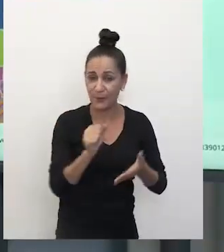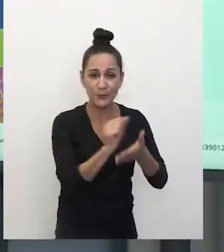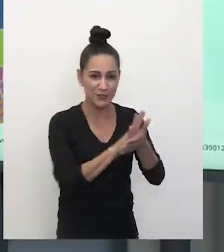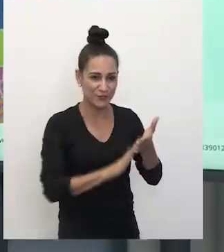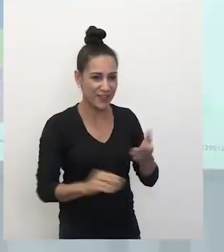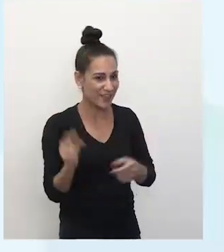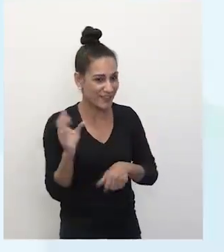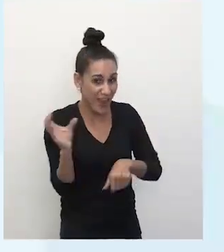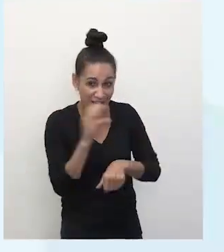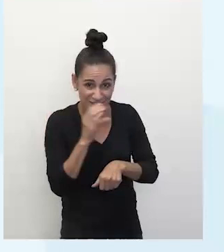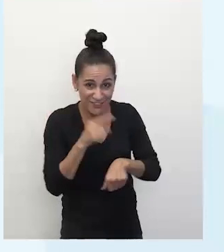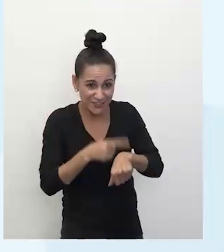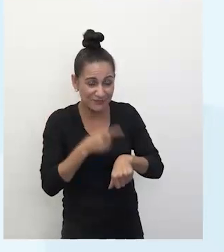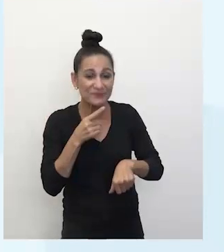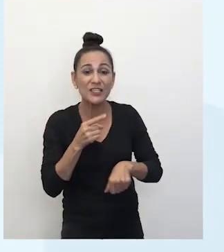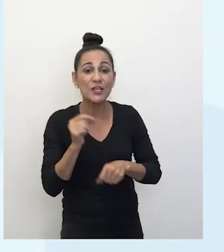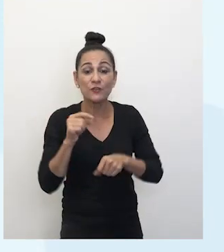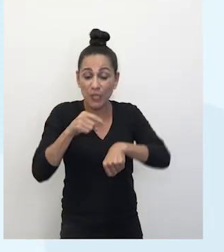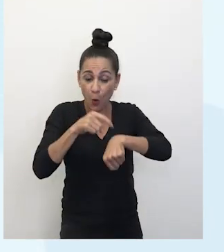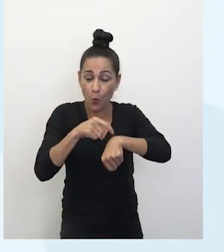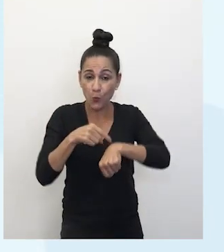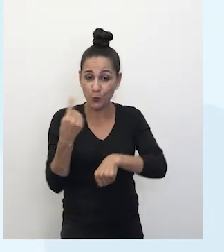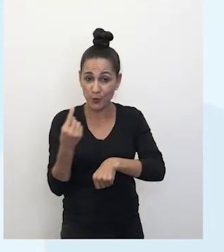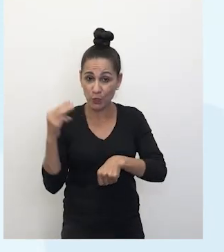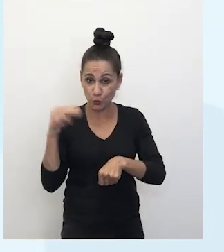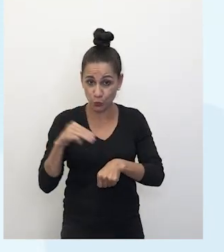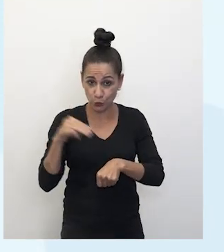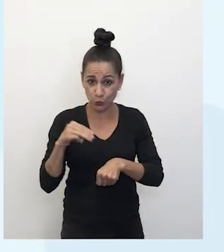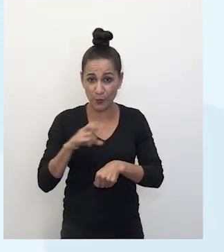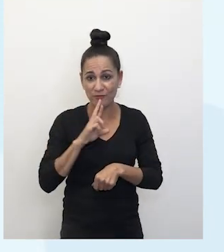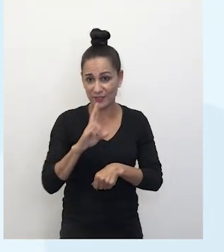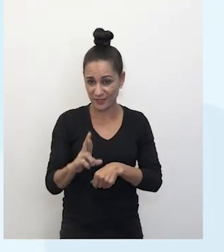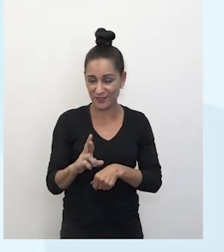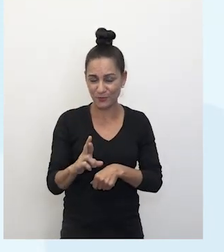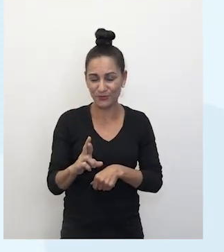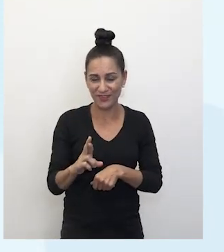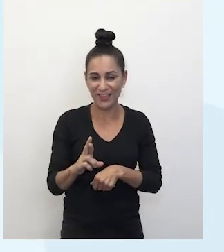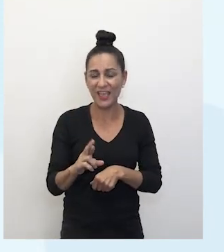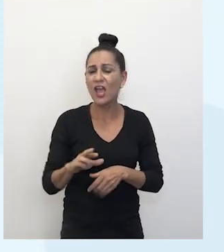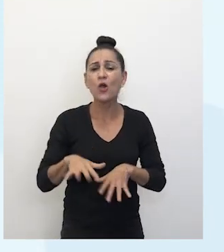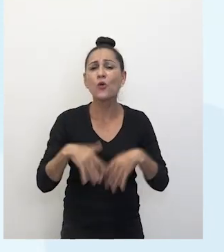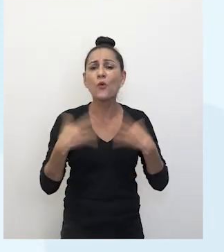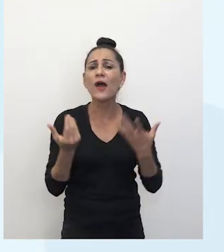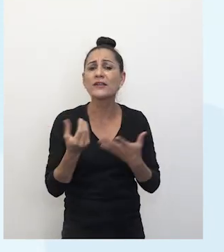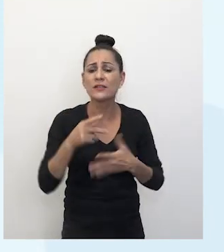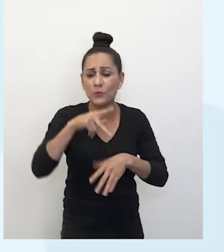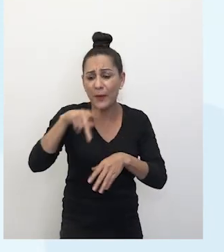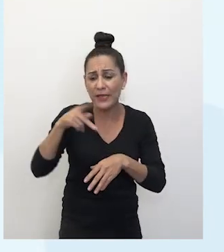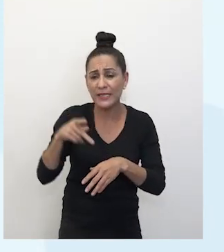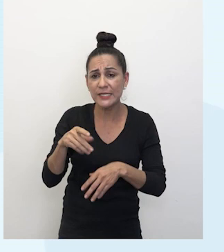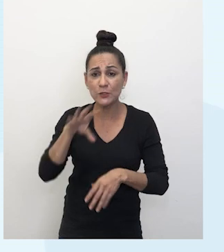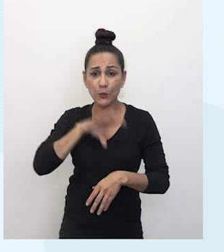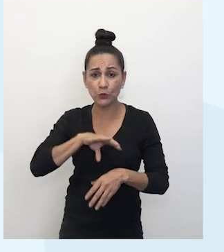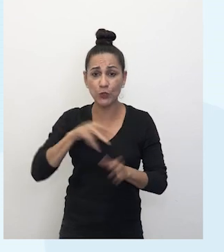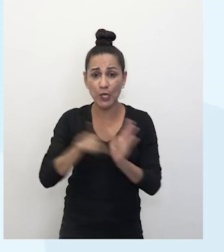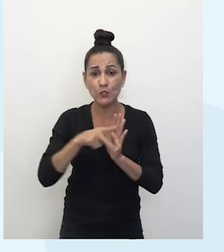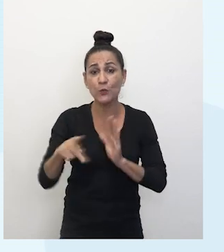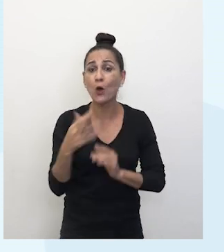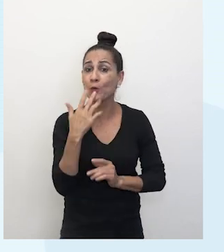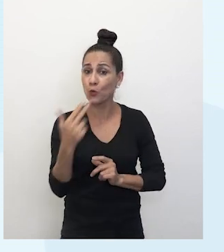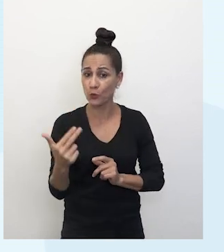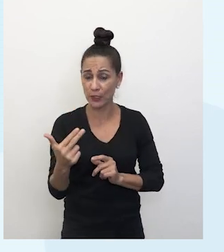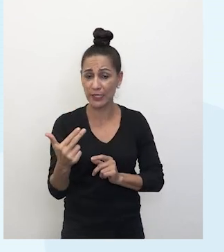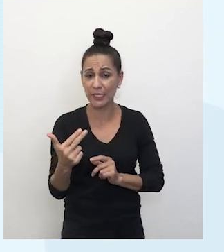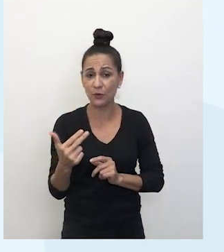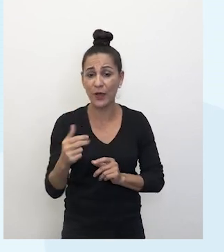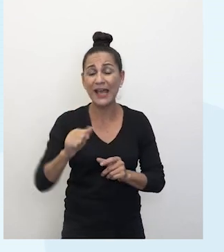não venha mais rápido uma atividade eu vou dar um minuto para vocês responderem Quais países tem o português como língua oficial